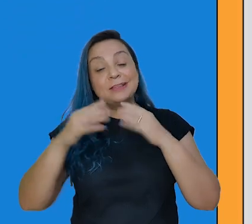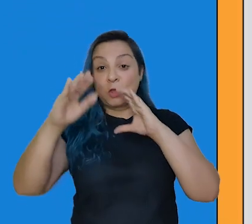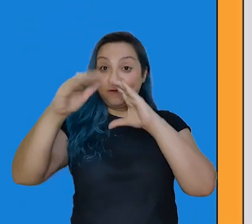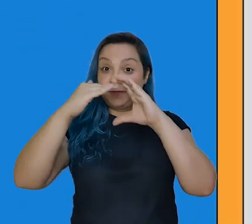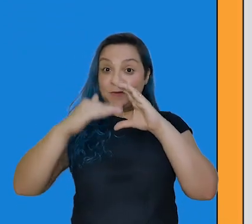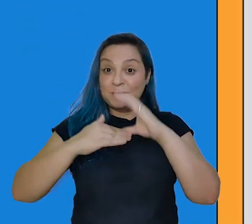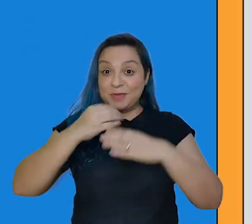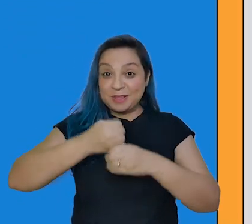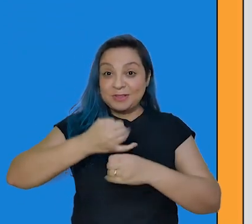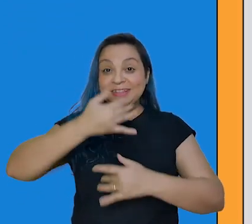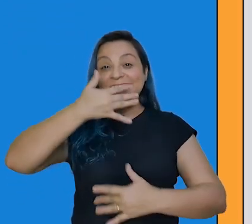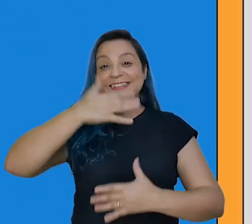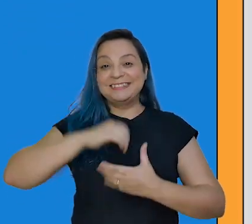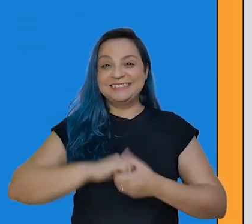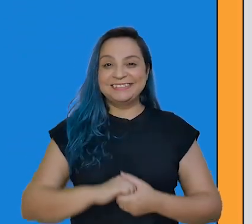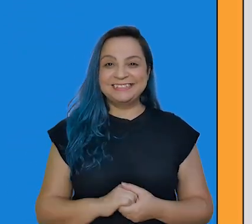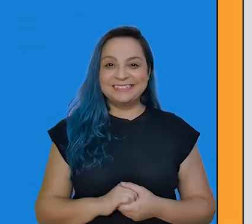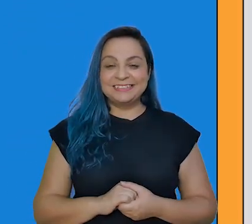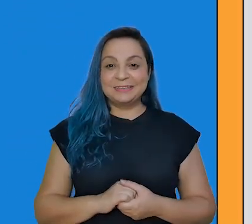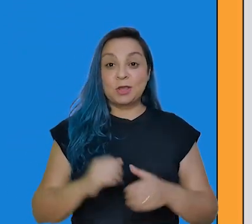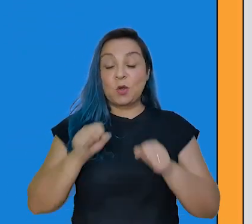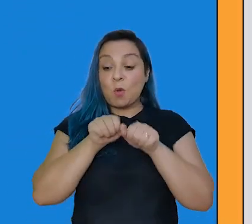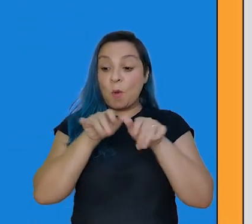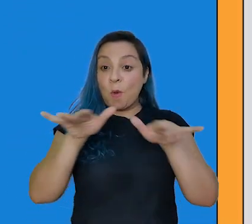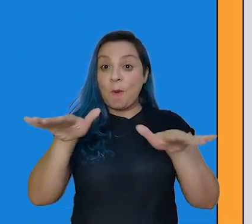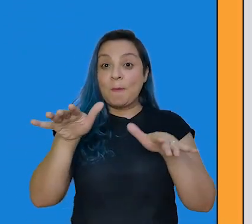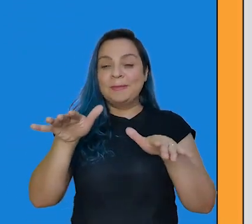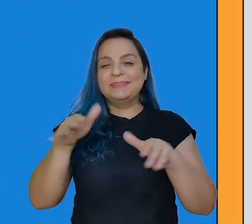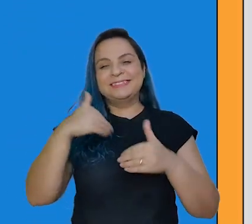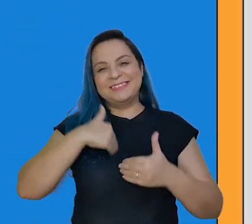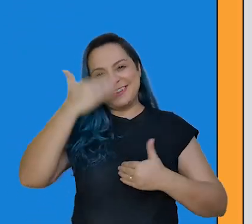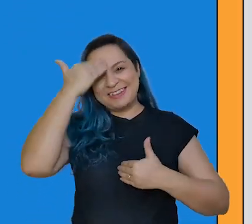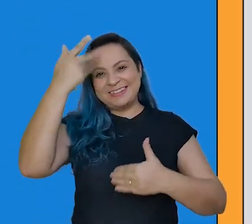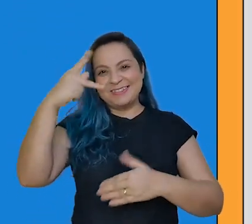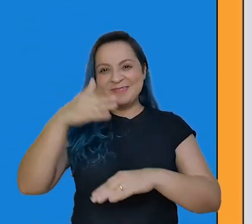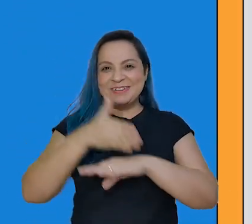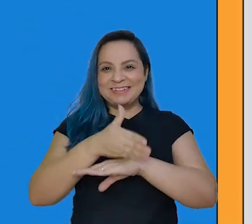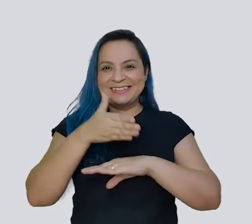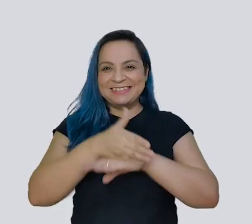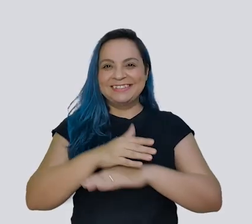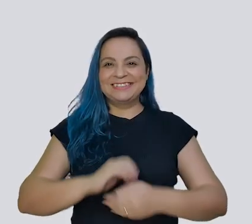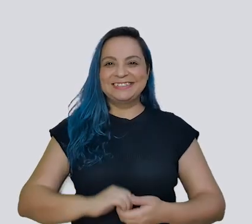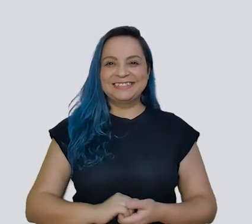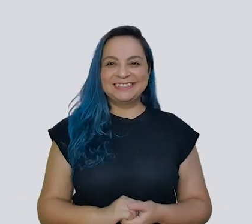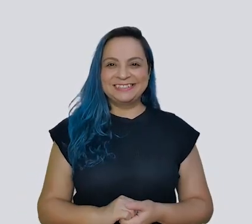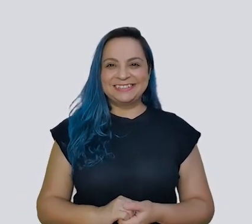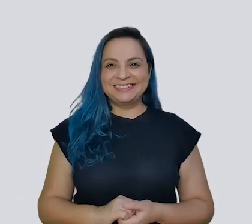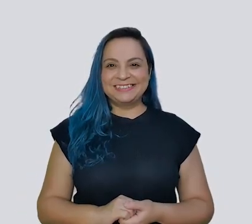nos envie nos comentários. Compartilhe e eu agradeço a sua participação.